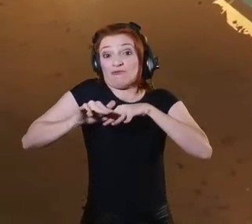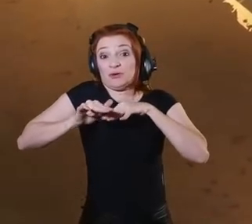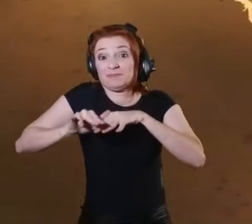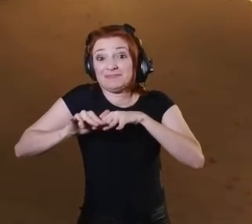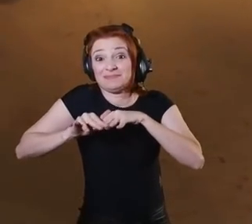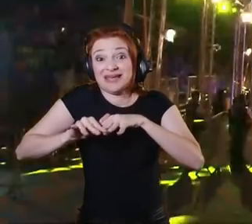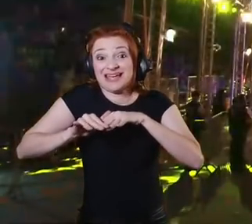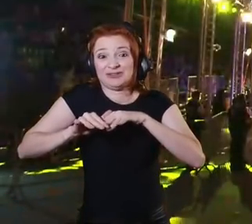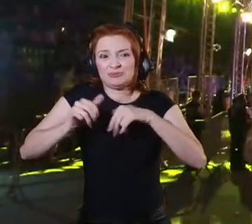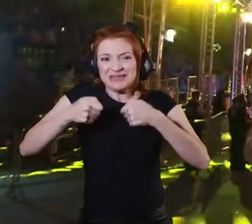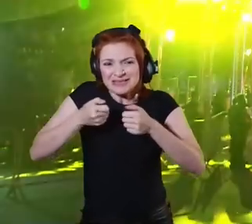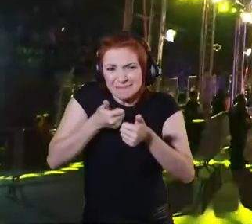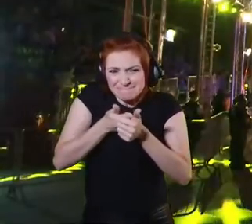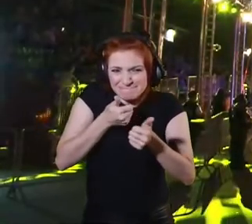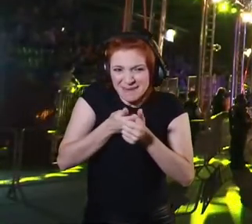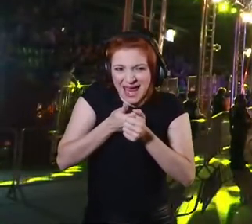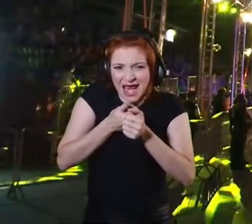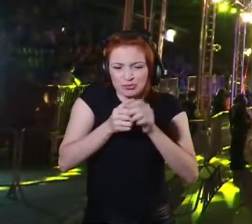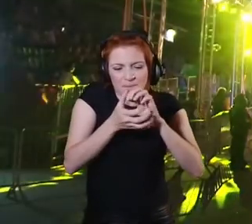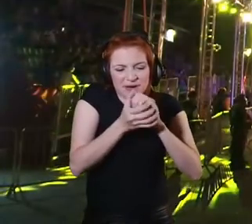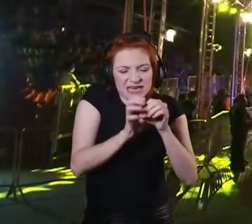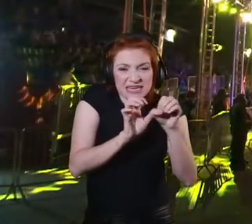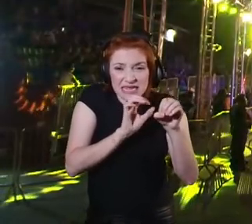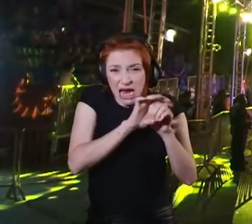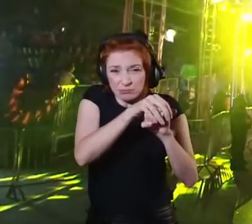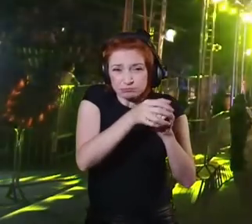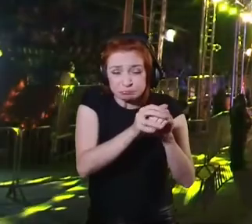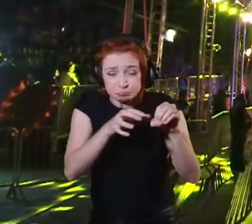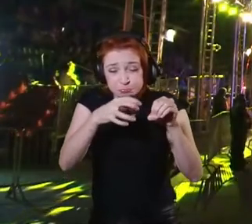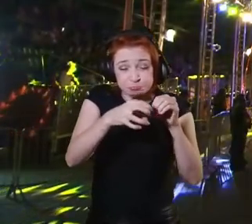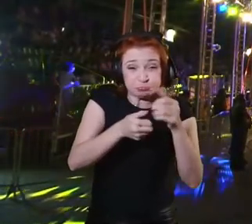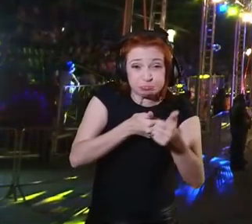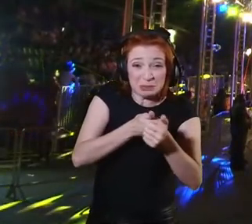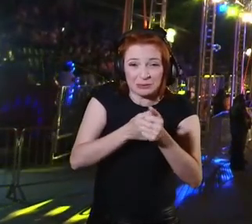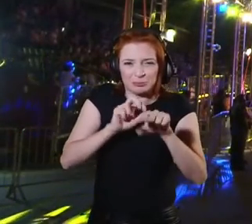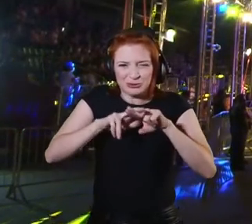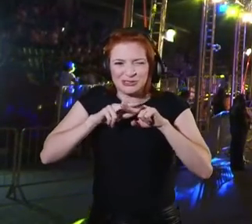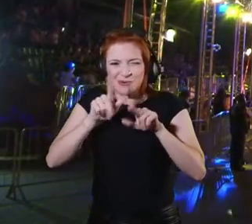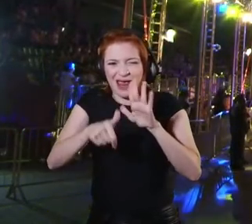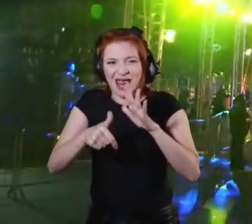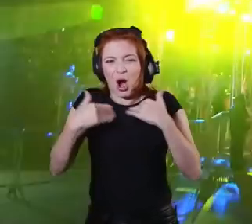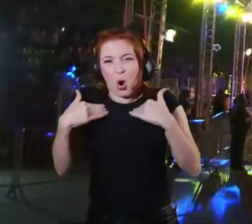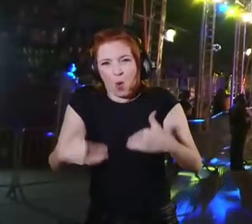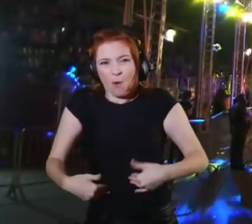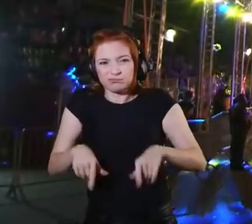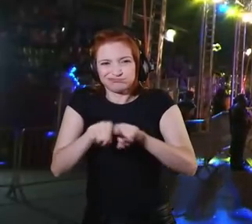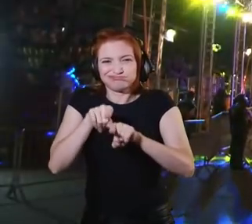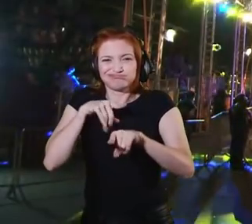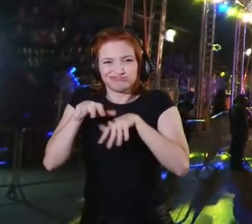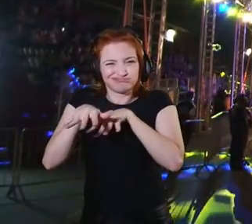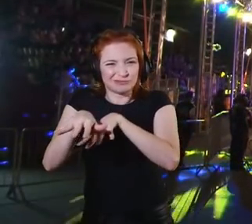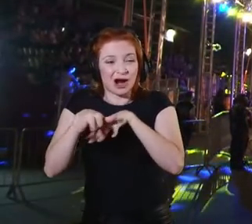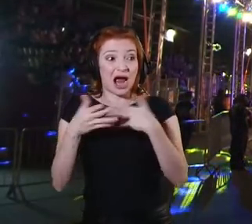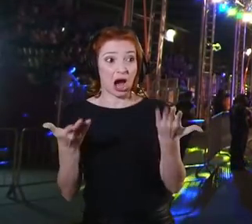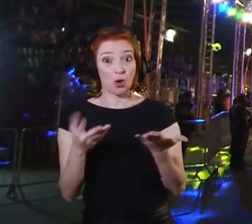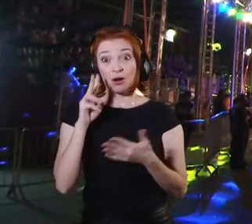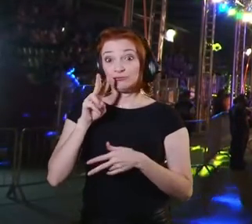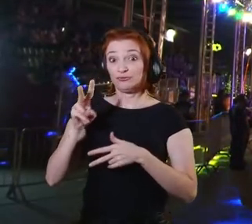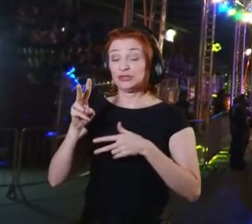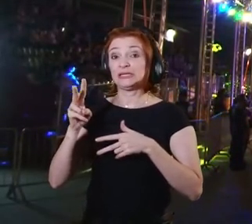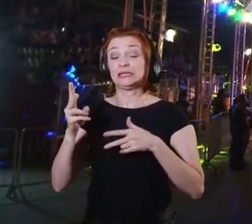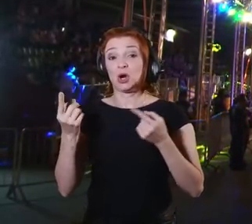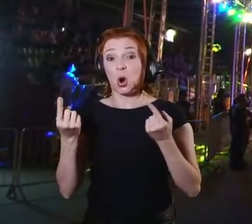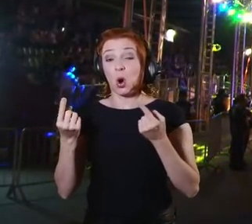a bocha fique perto do balinho e vai puxando com o corpo, né? Vai fazendo o gesto. Pra... Sabe que agora, assistindo às Olimpíadas de Inverno, vocês